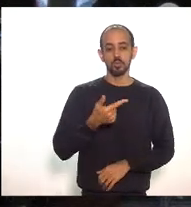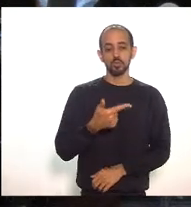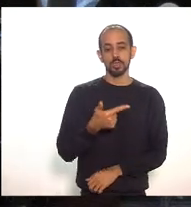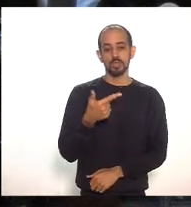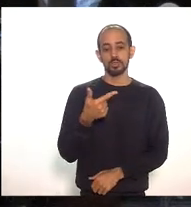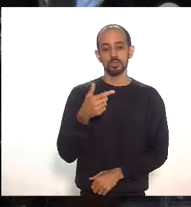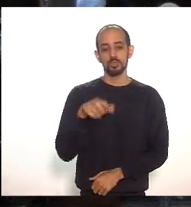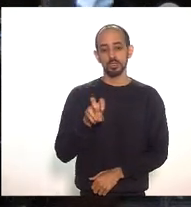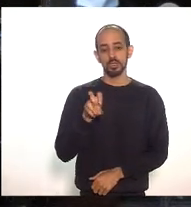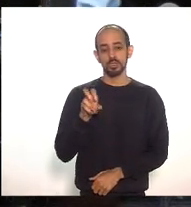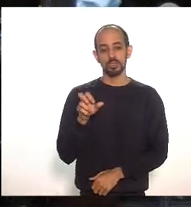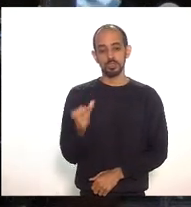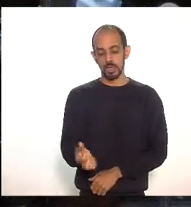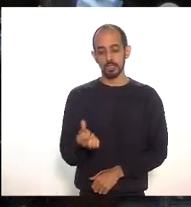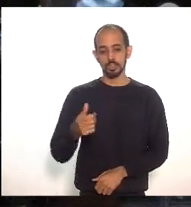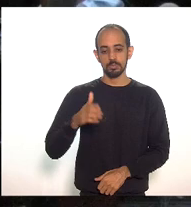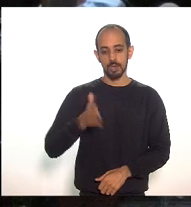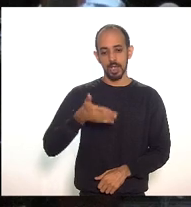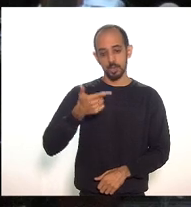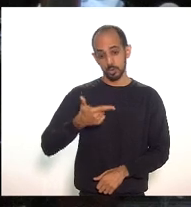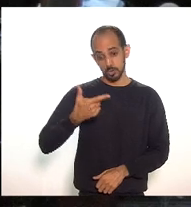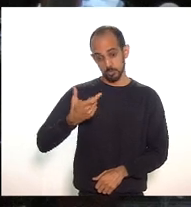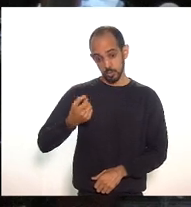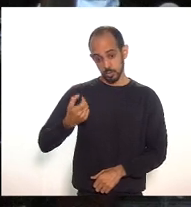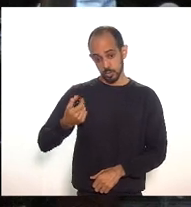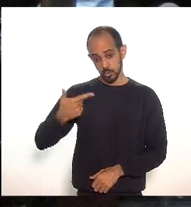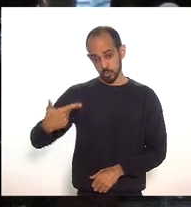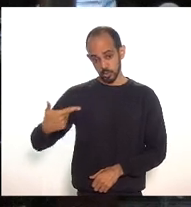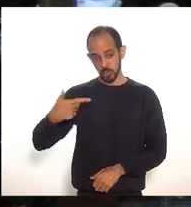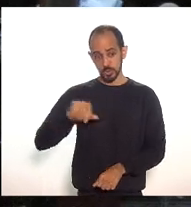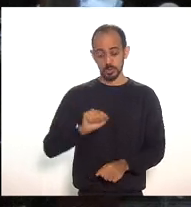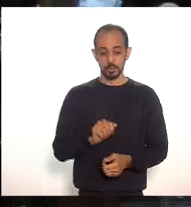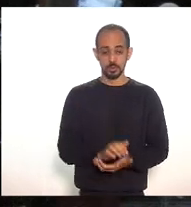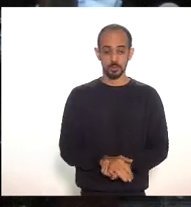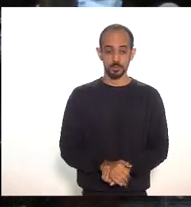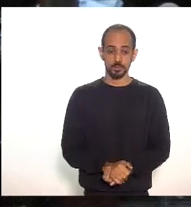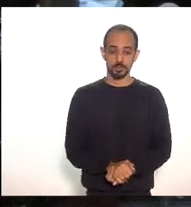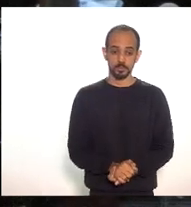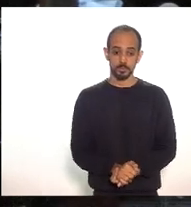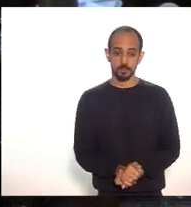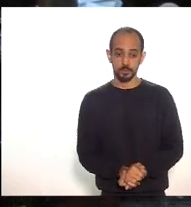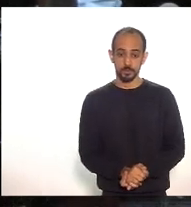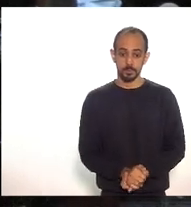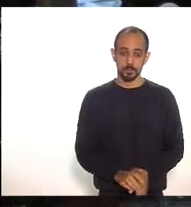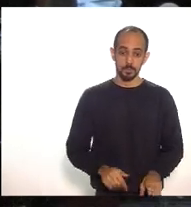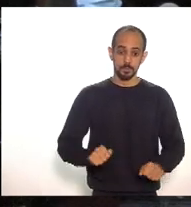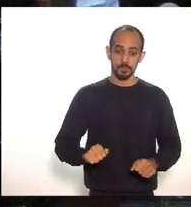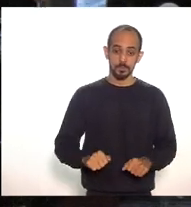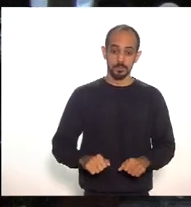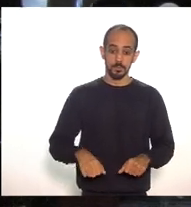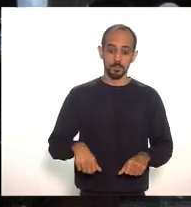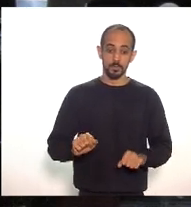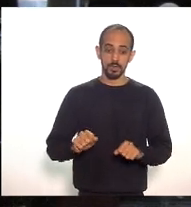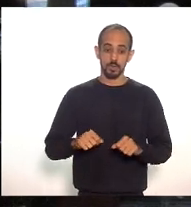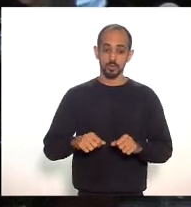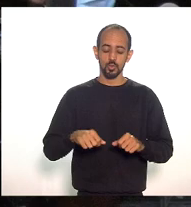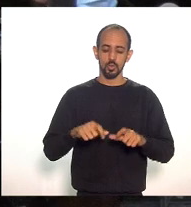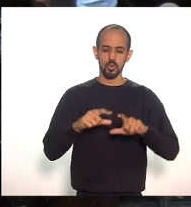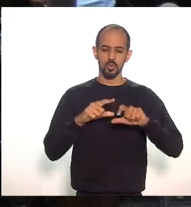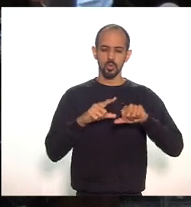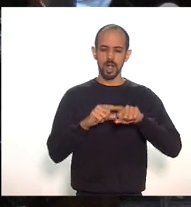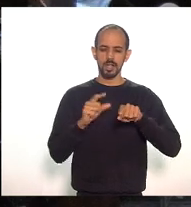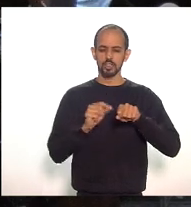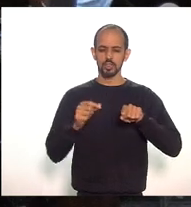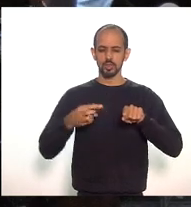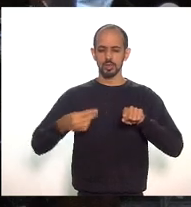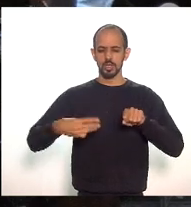de 2002 para acrescentar o inciso o 36º ao seu Artigo terceiro nos termos